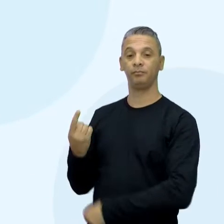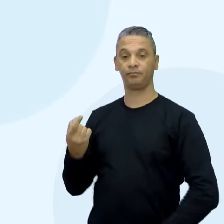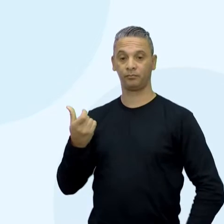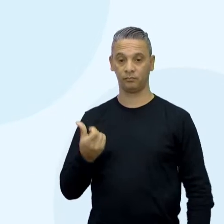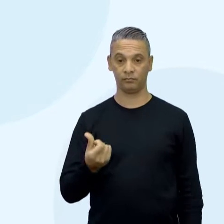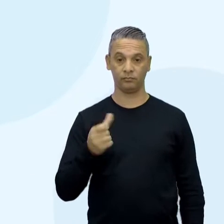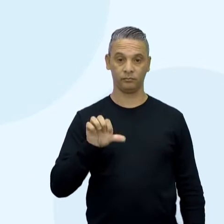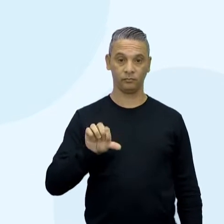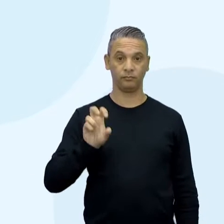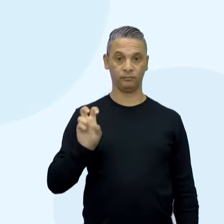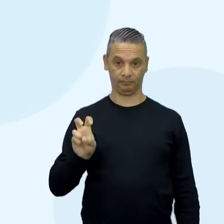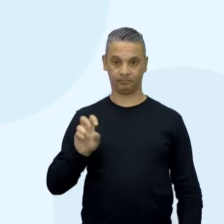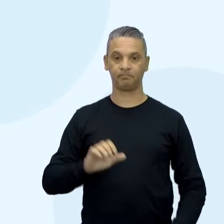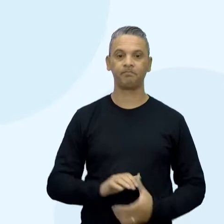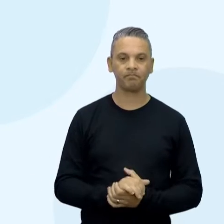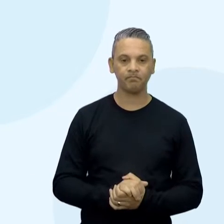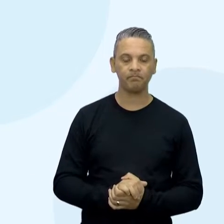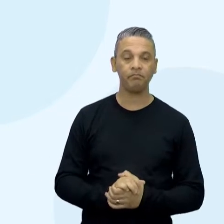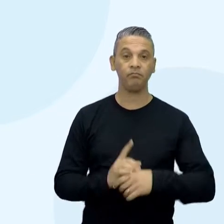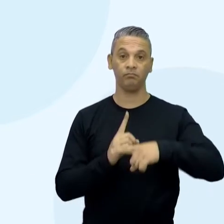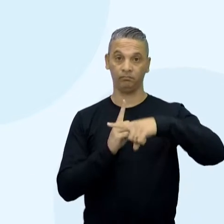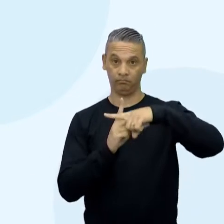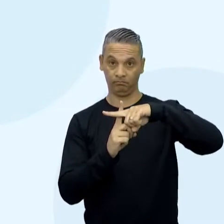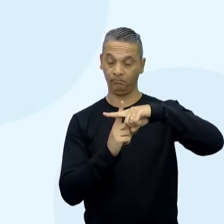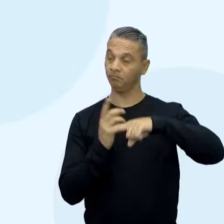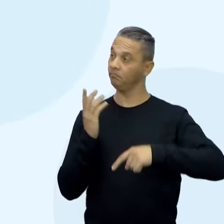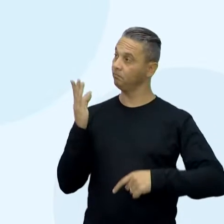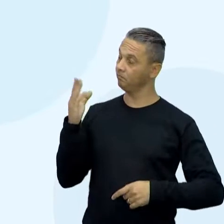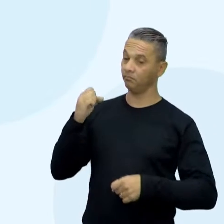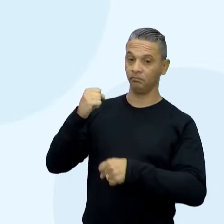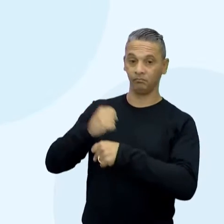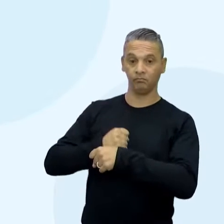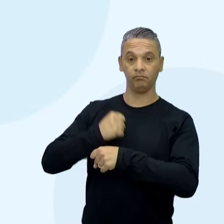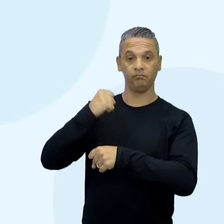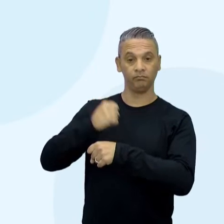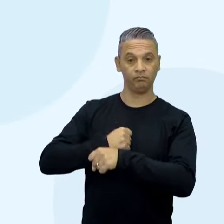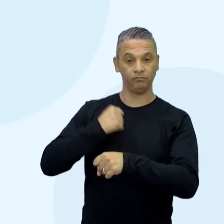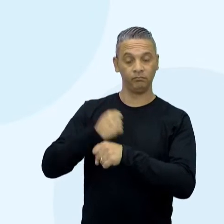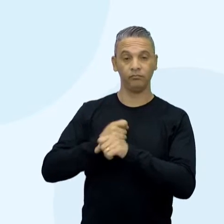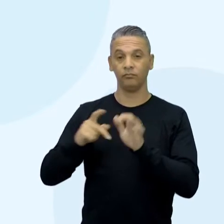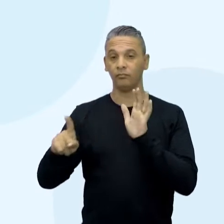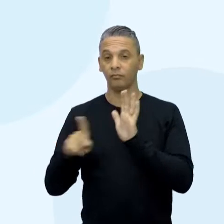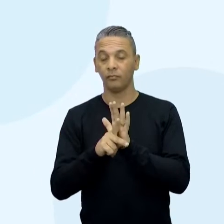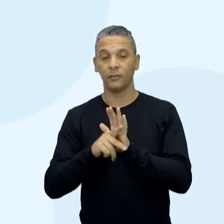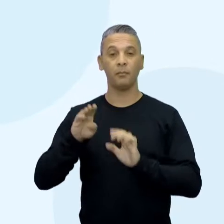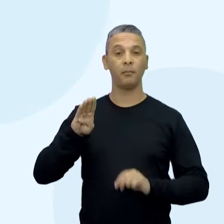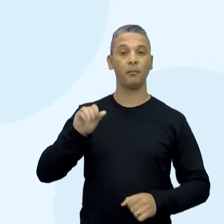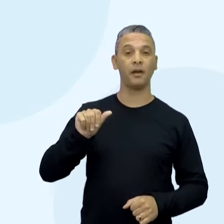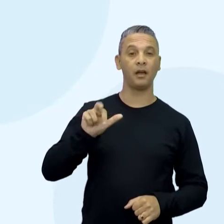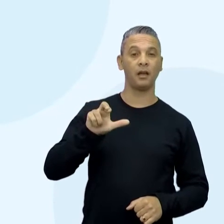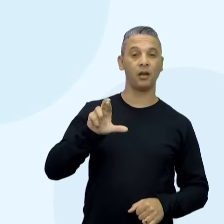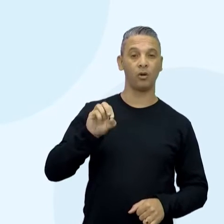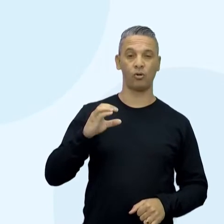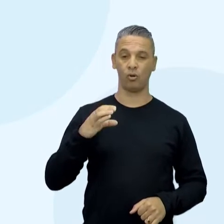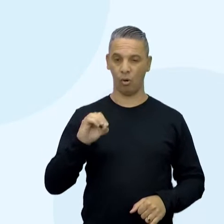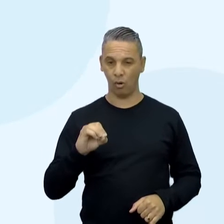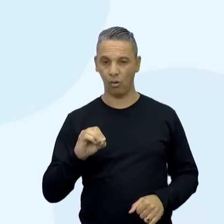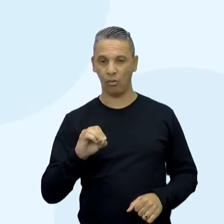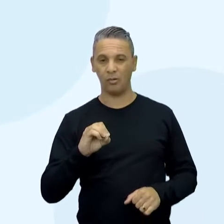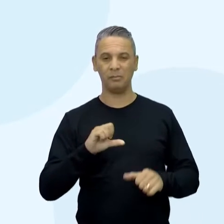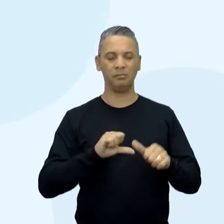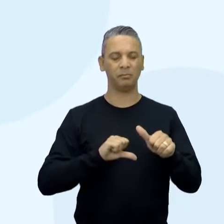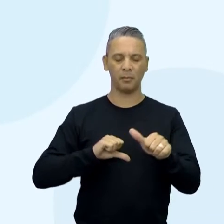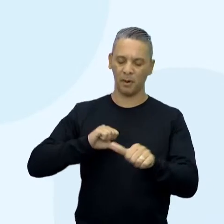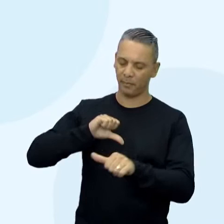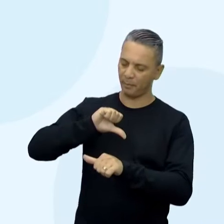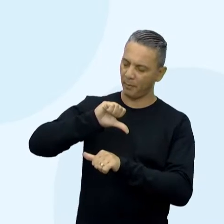1695. A igreja ela foi construída em estilo barroco e passou aí por várias